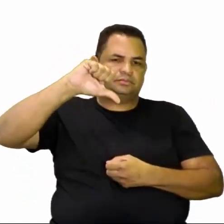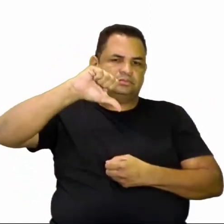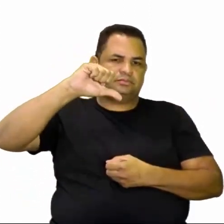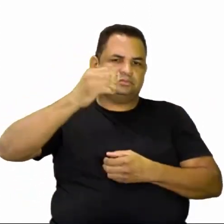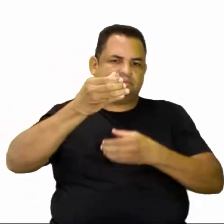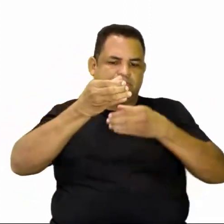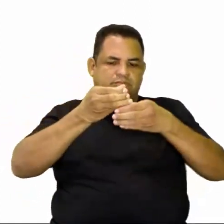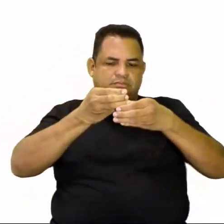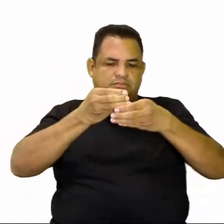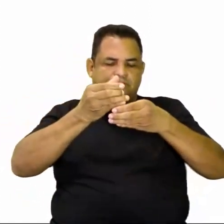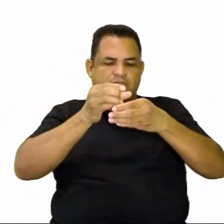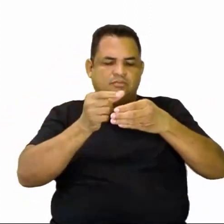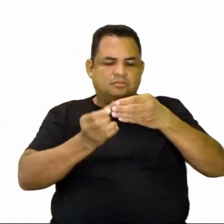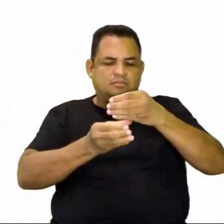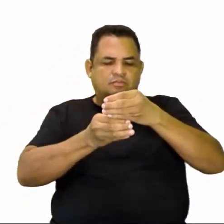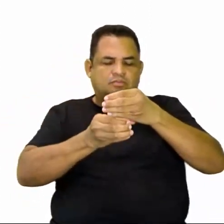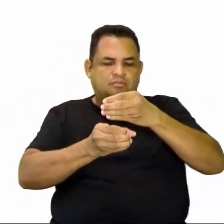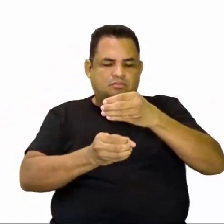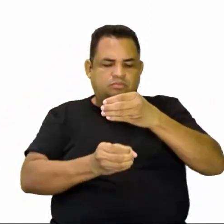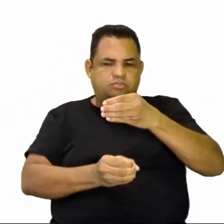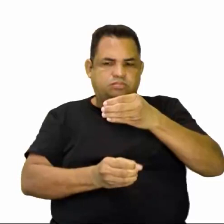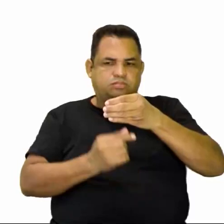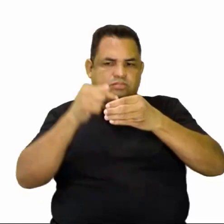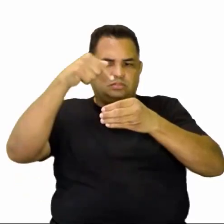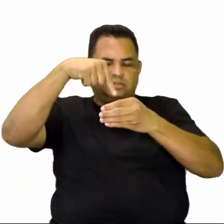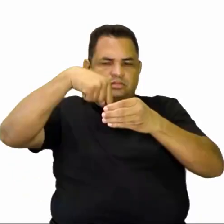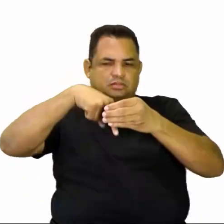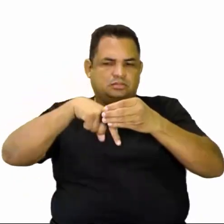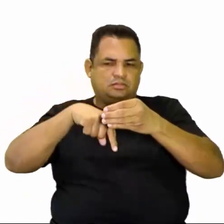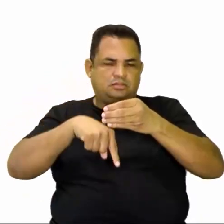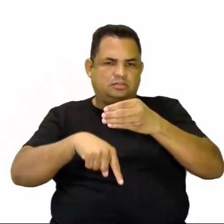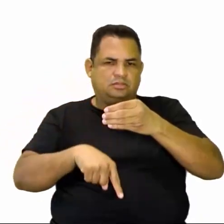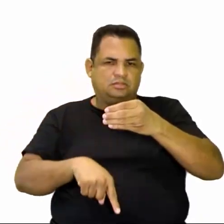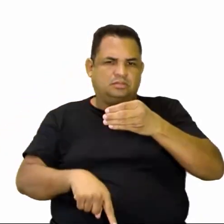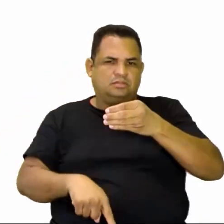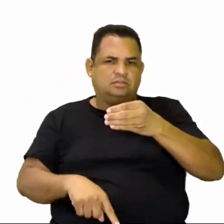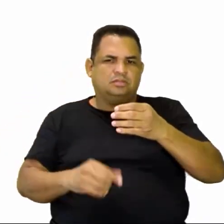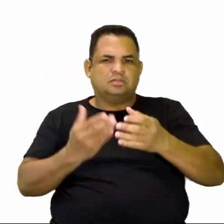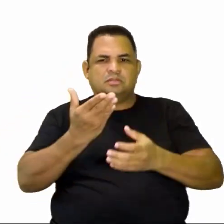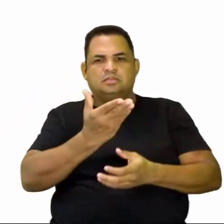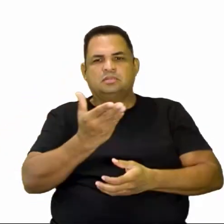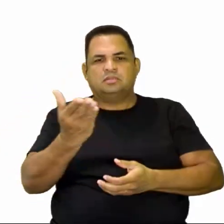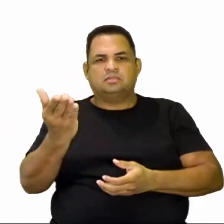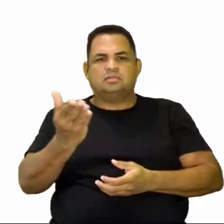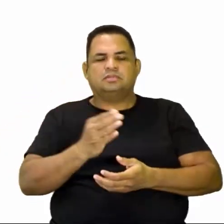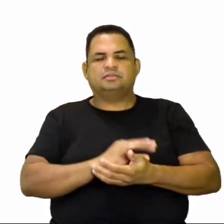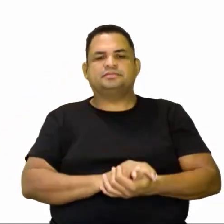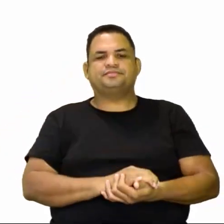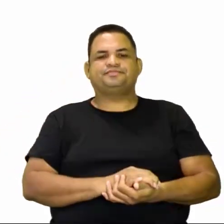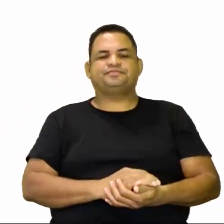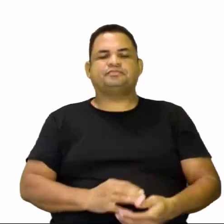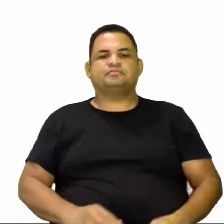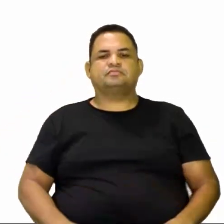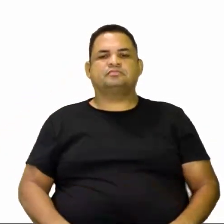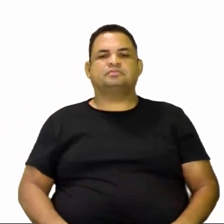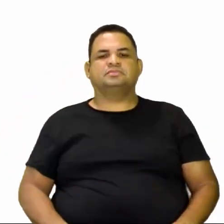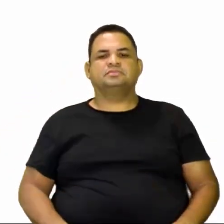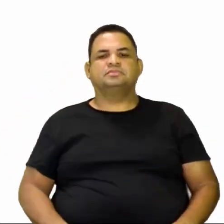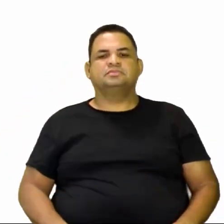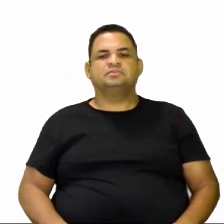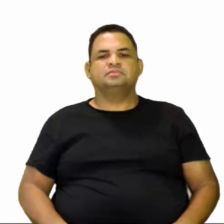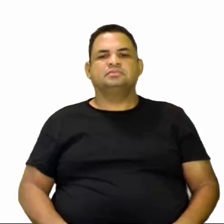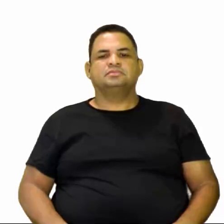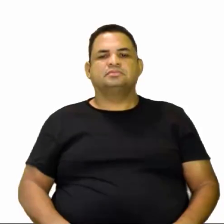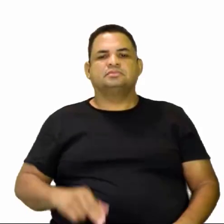funil, consequentemente no Erlenmeyer, que lá nós temos o nitrato de chumbo, tá bom? O nitrato de